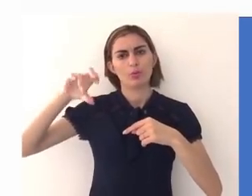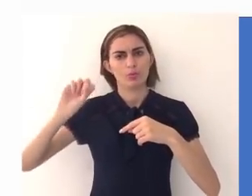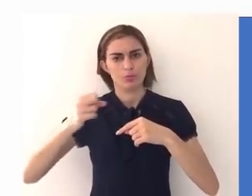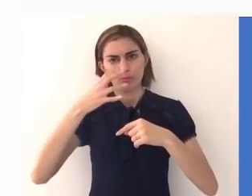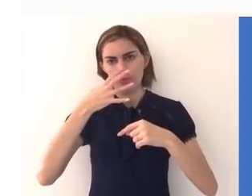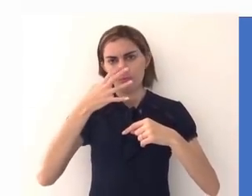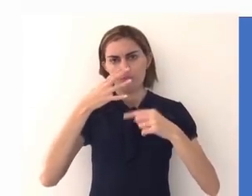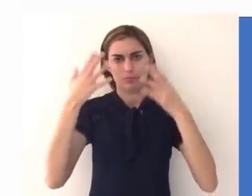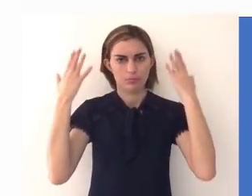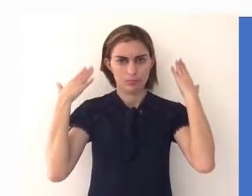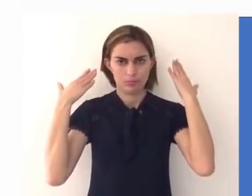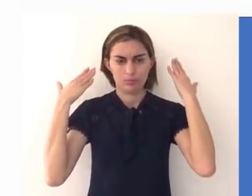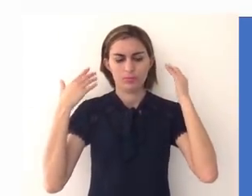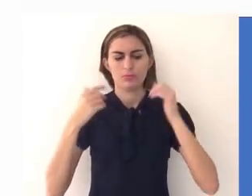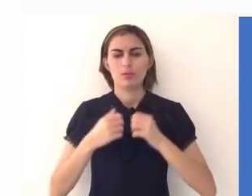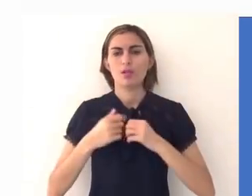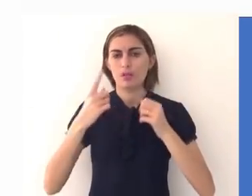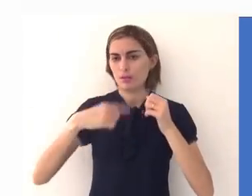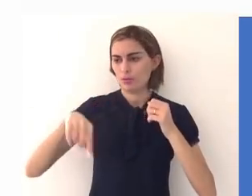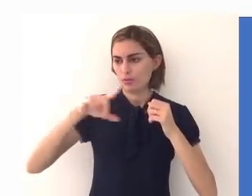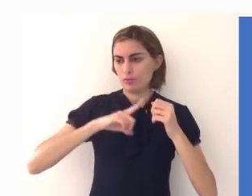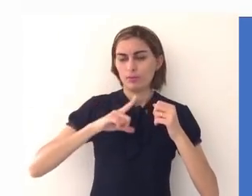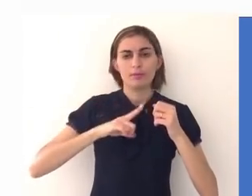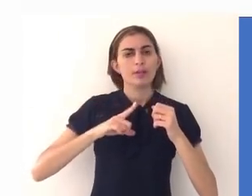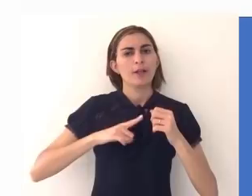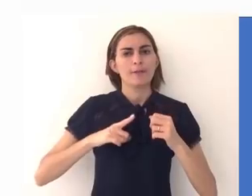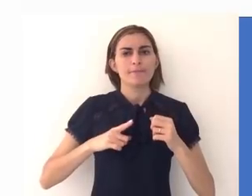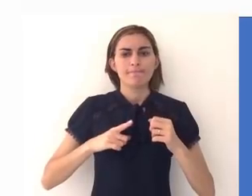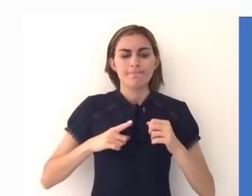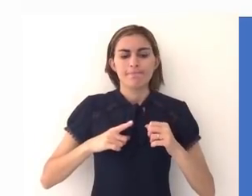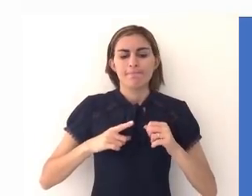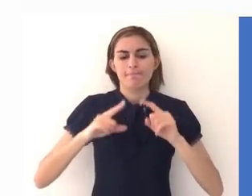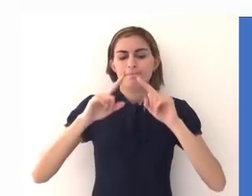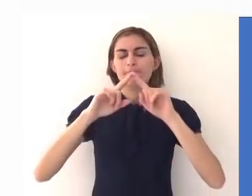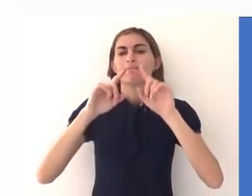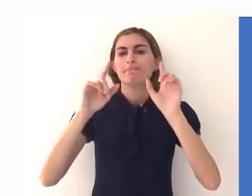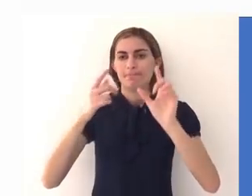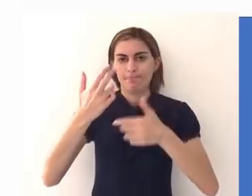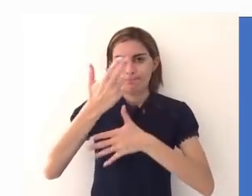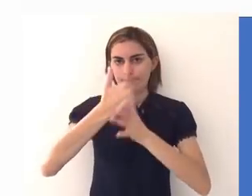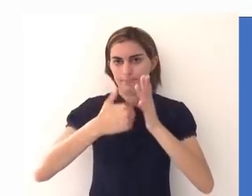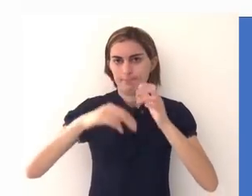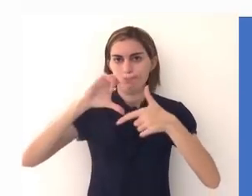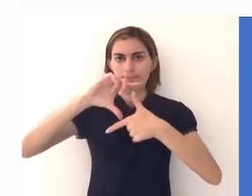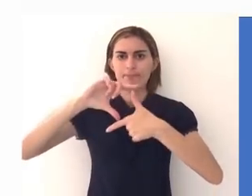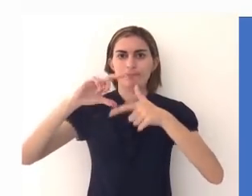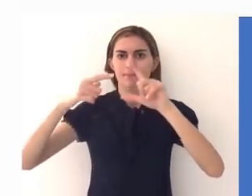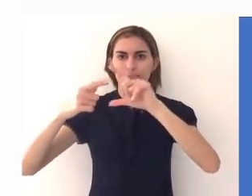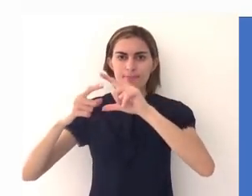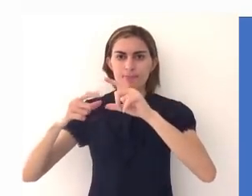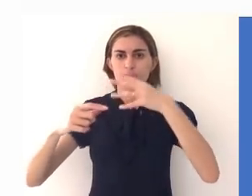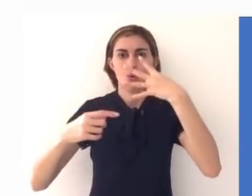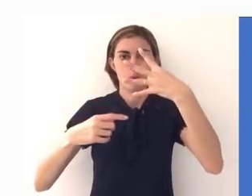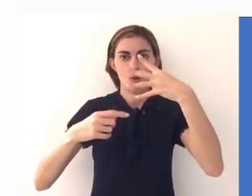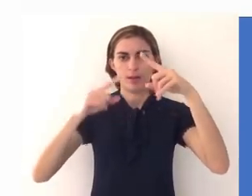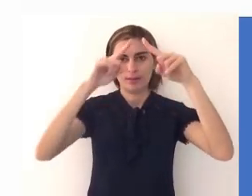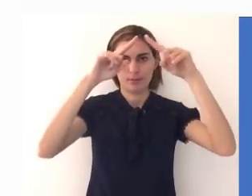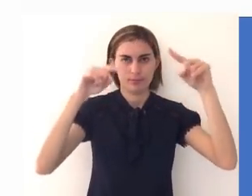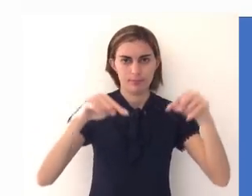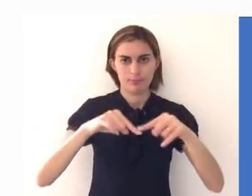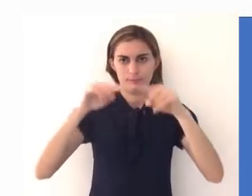Então, observa, a gente tem aí um polígono composto por